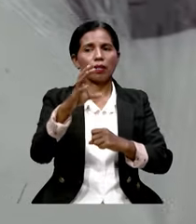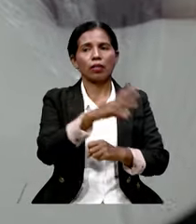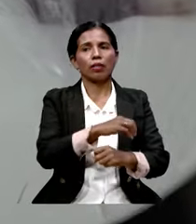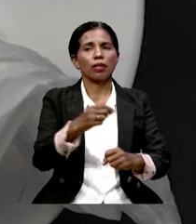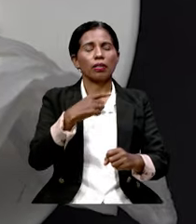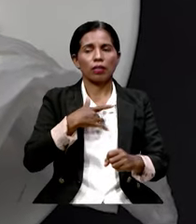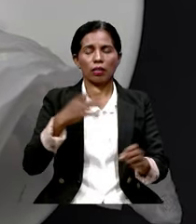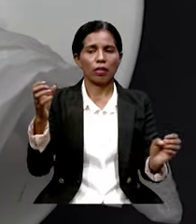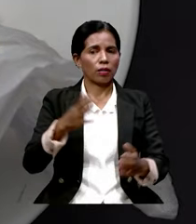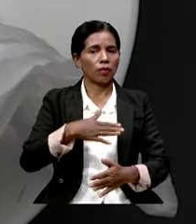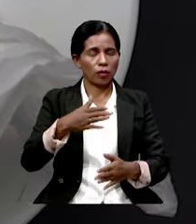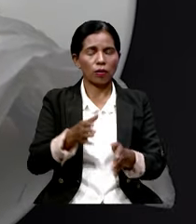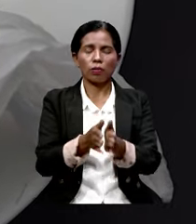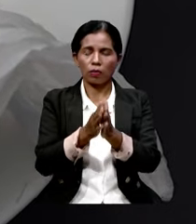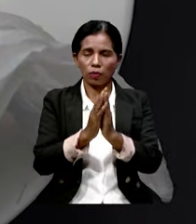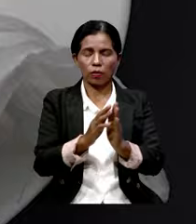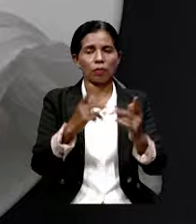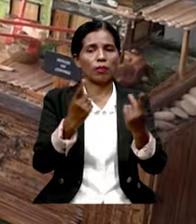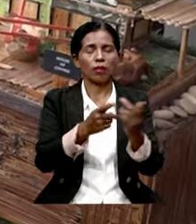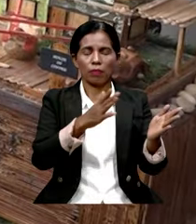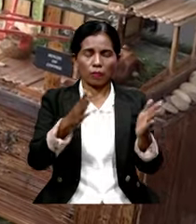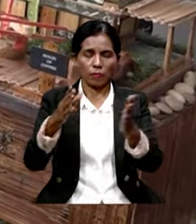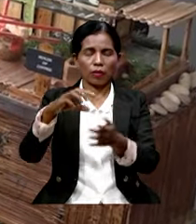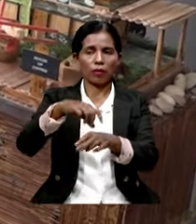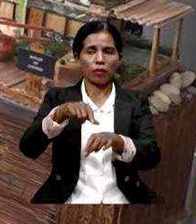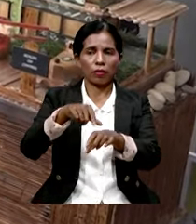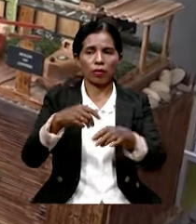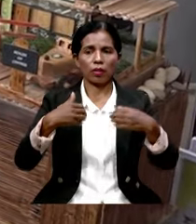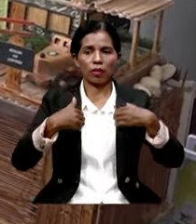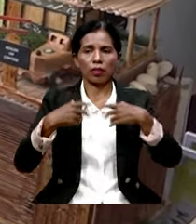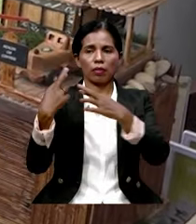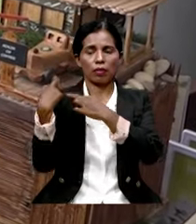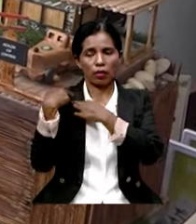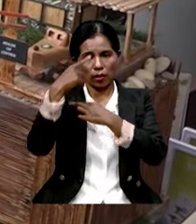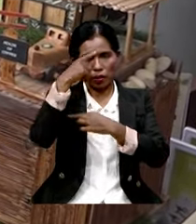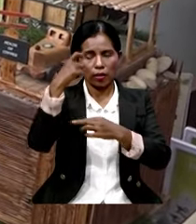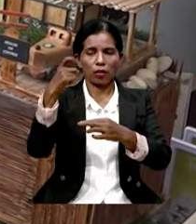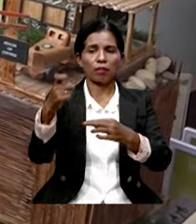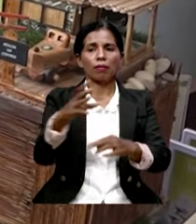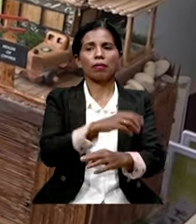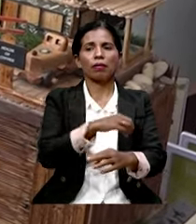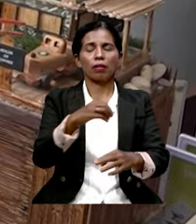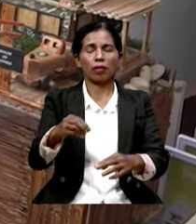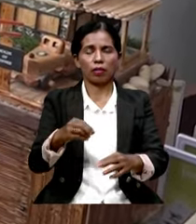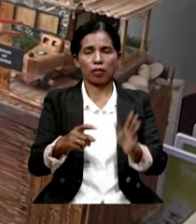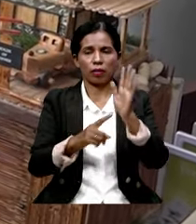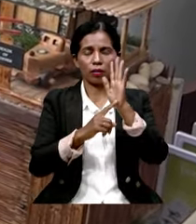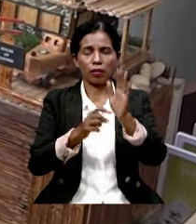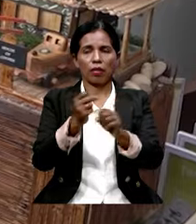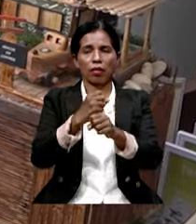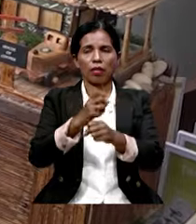lamenta no russo empresa nebe prepara doce, né? Ato responsabiliza, tamba ato refere categoria